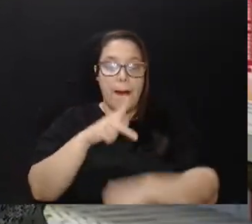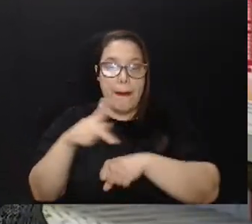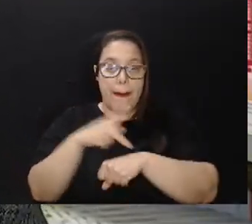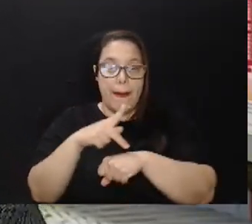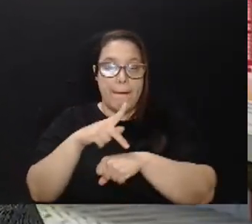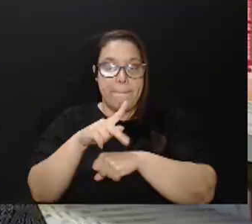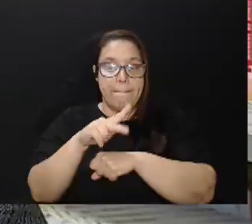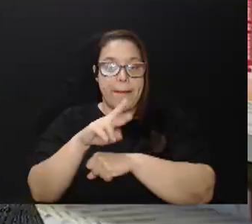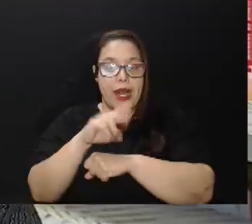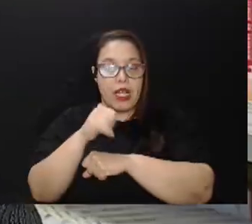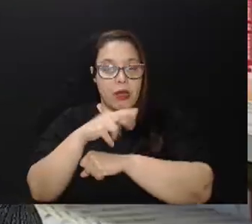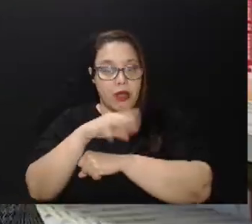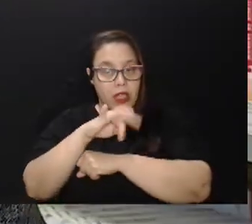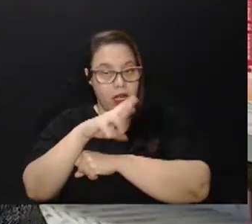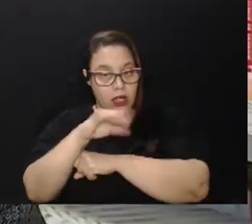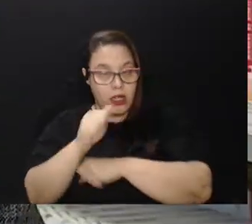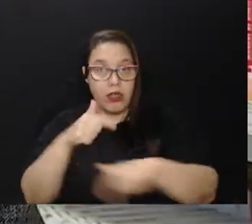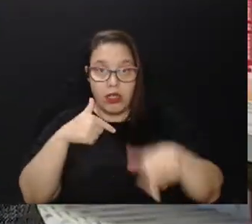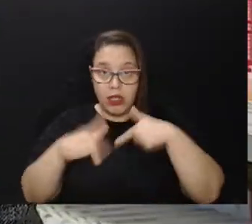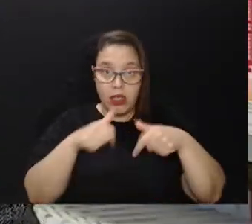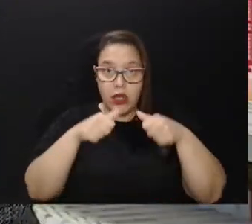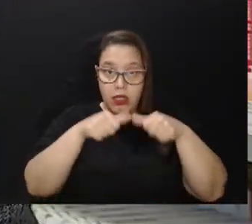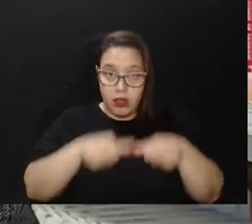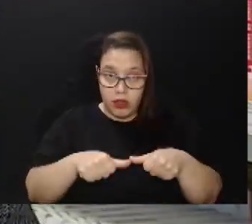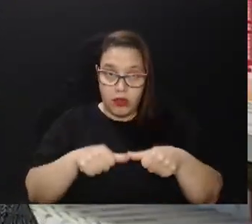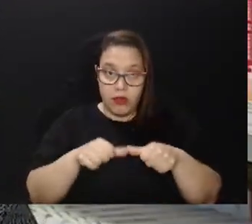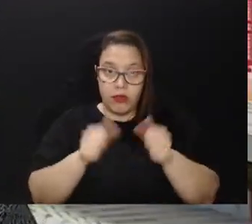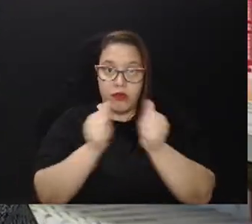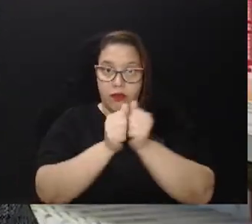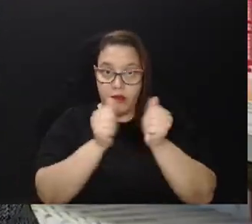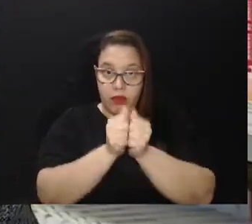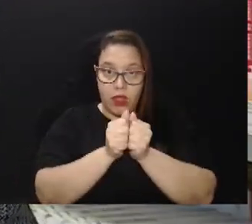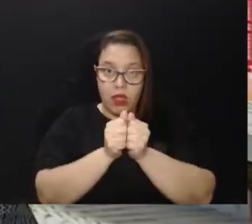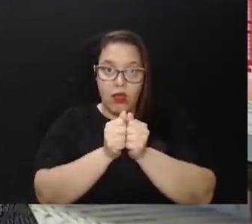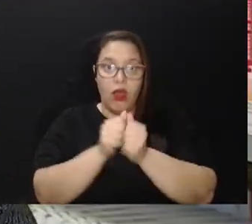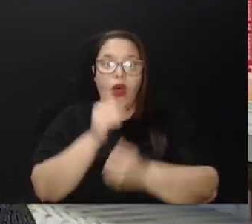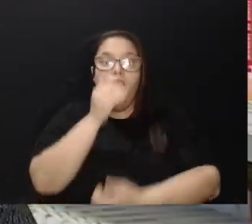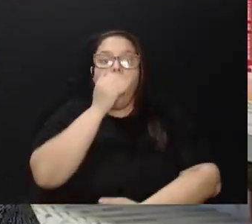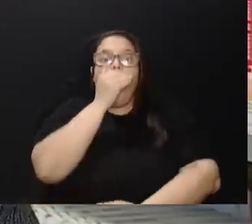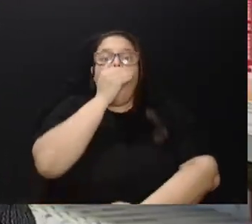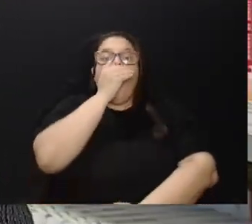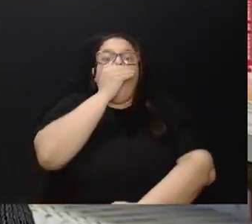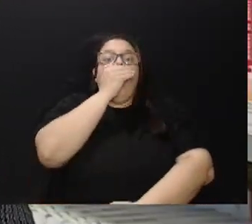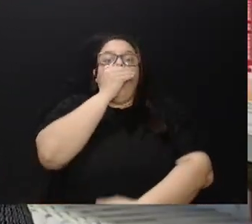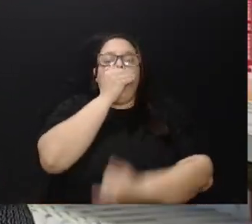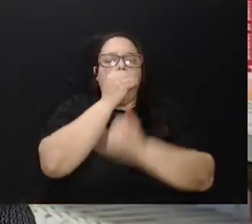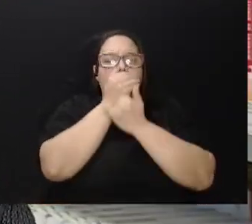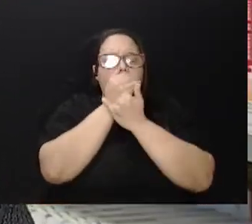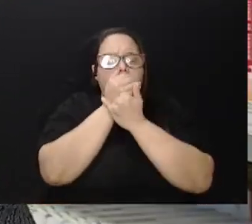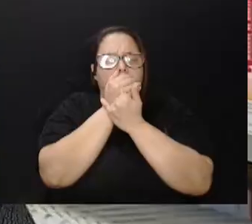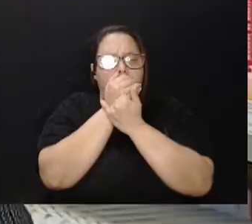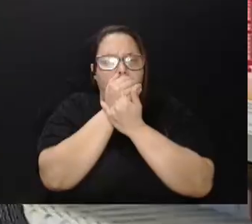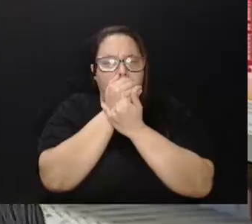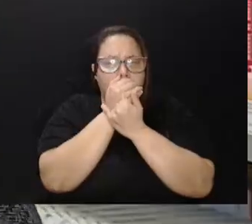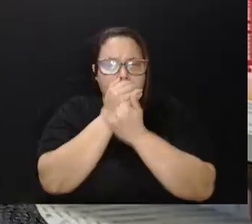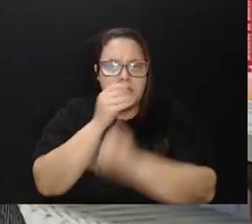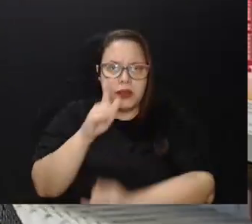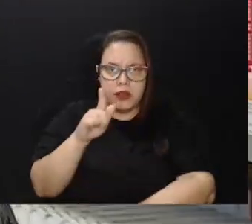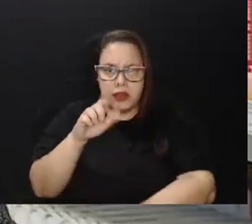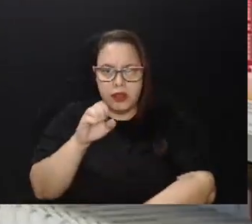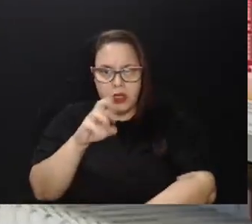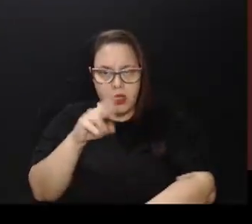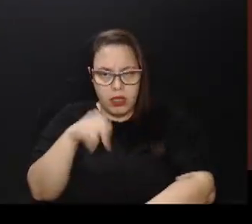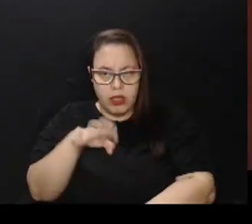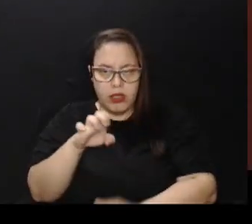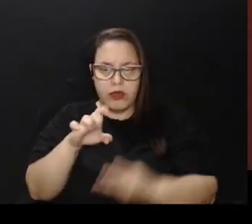para trabalhar estritamente com esses confederados, que é o reverendo George Morton e Eduardo Lane, que vão fincar